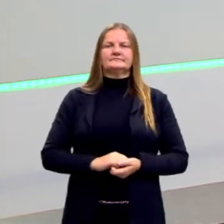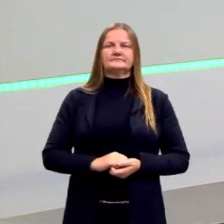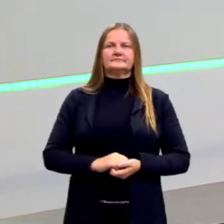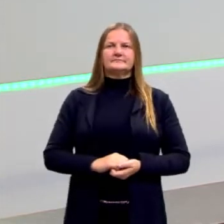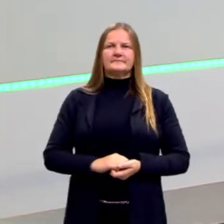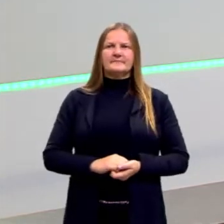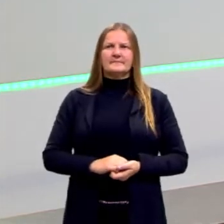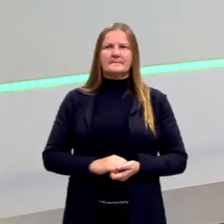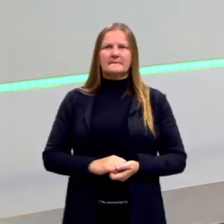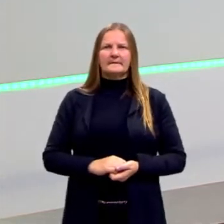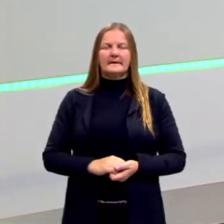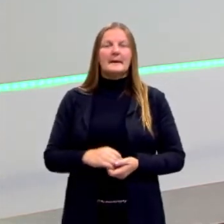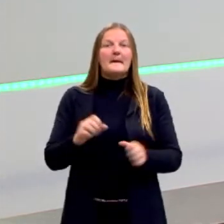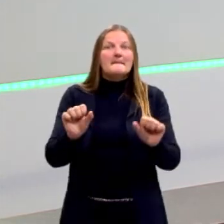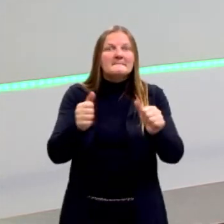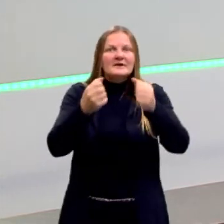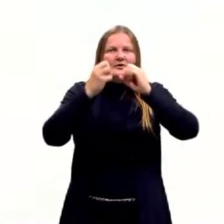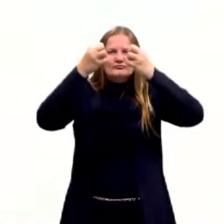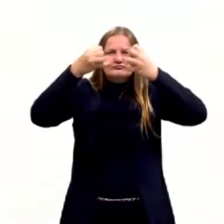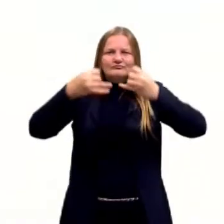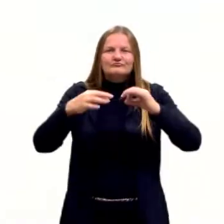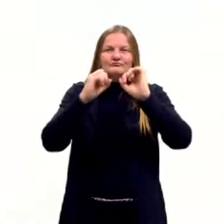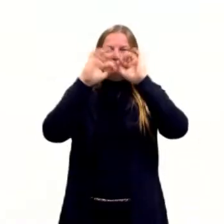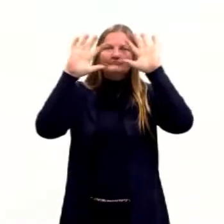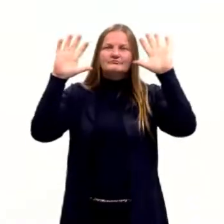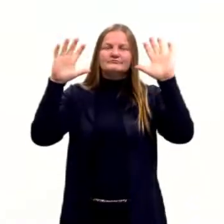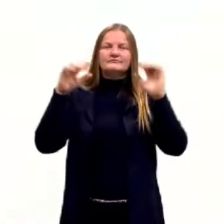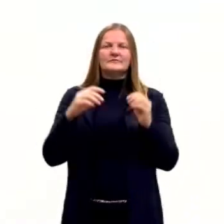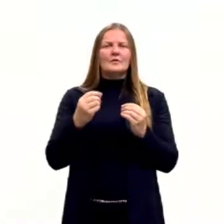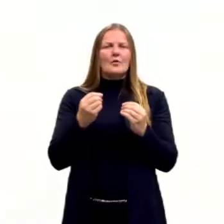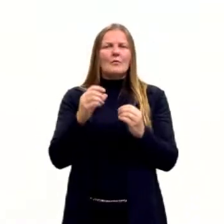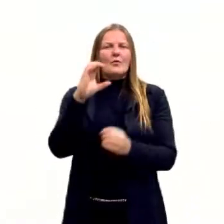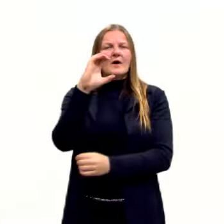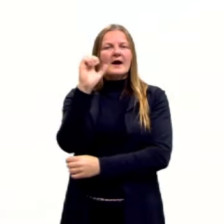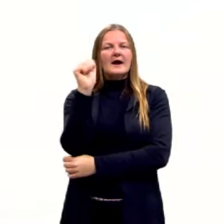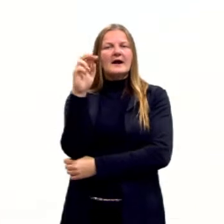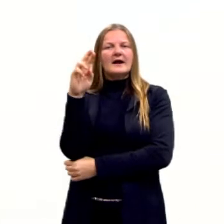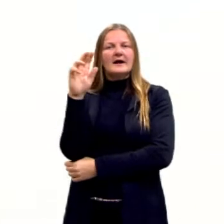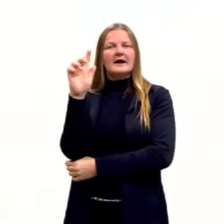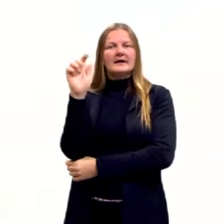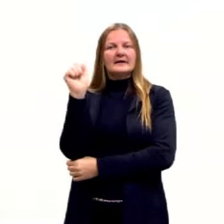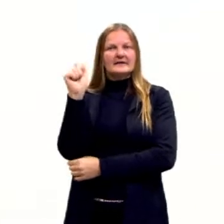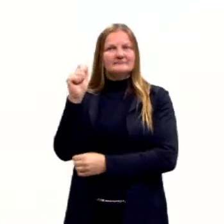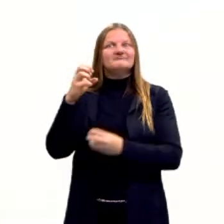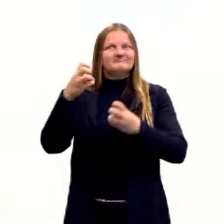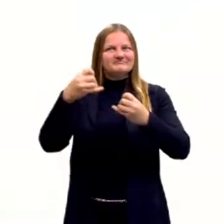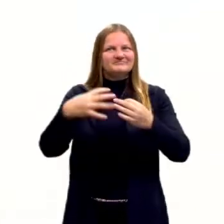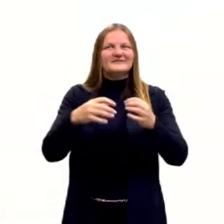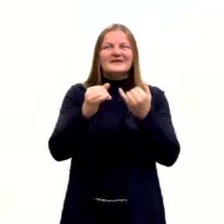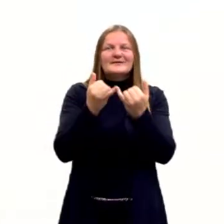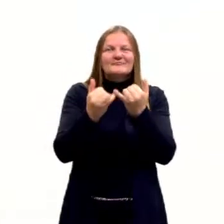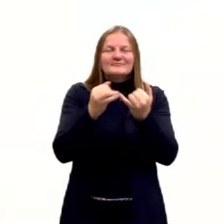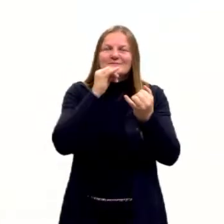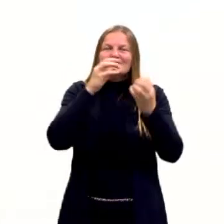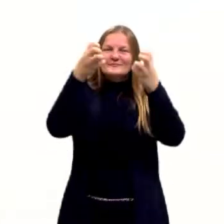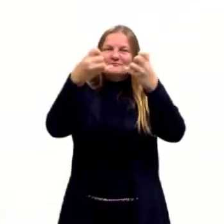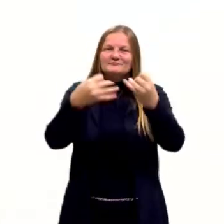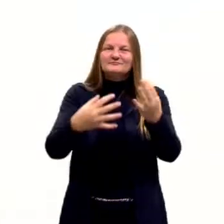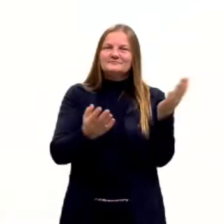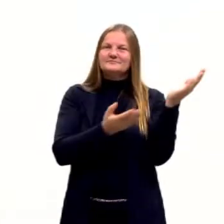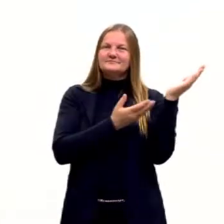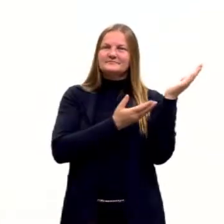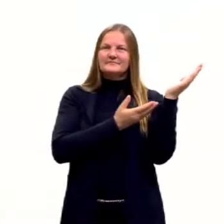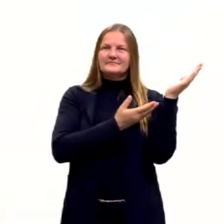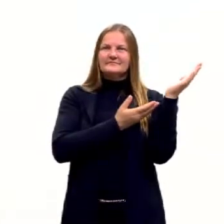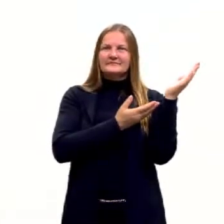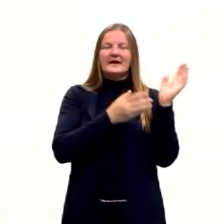Tá bom então vai entender melhor essa parte né da carga ali eu trouxe aqui um exemplo né agora a